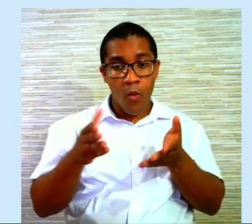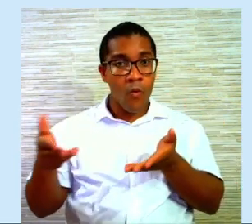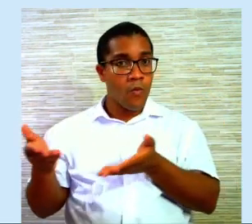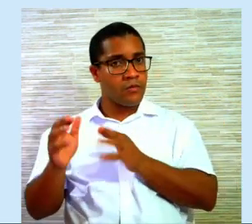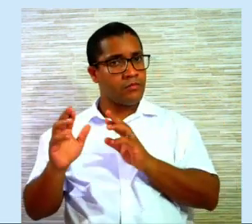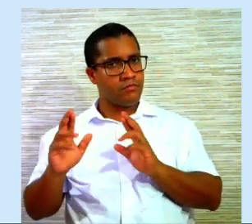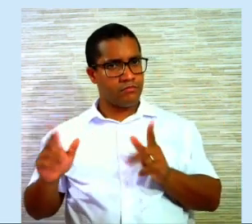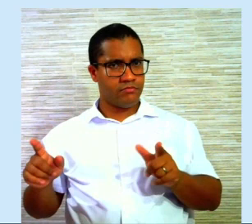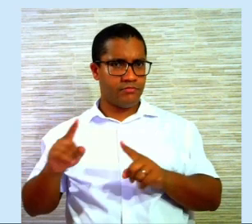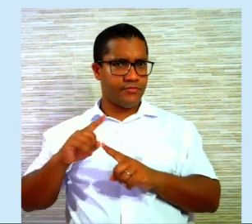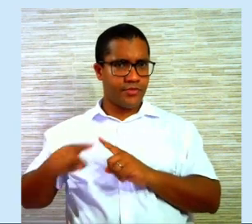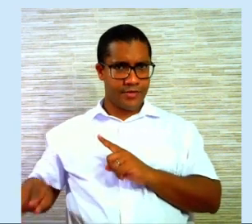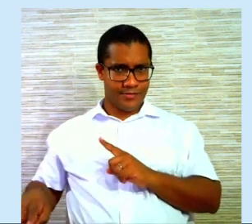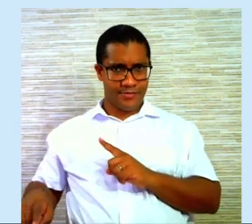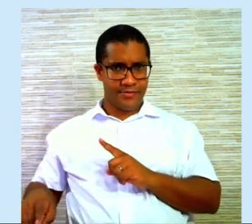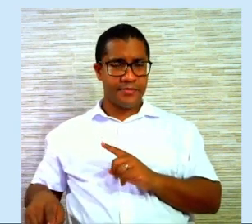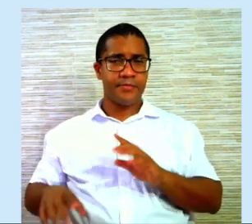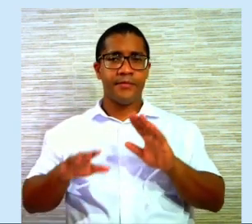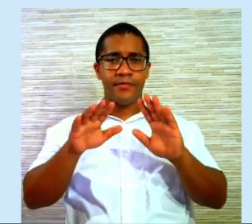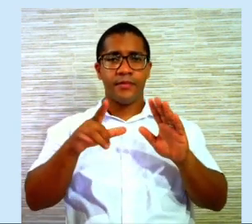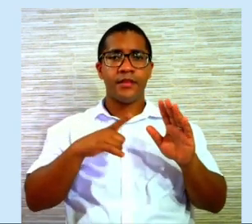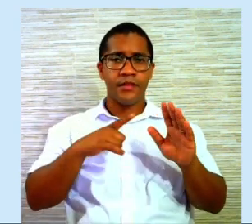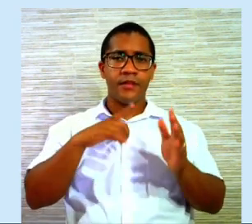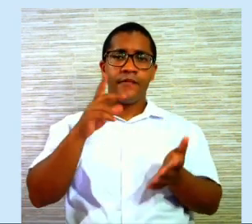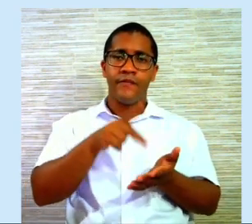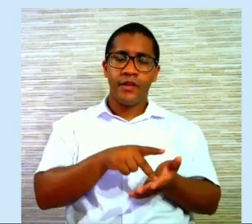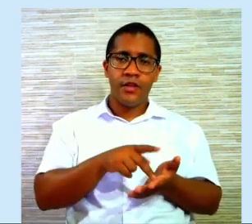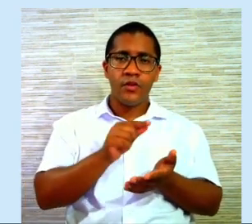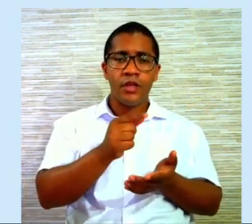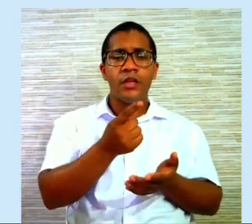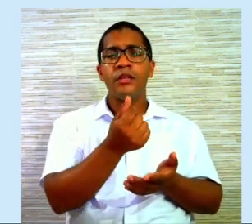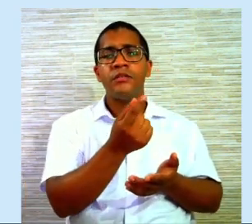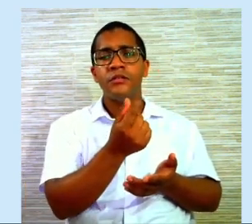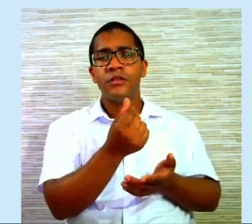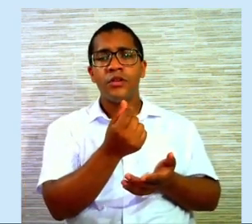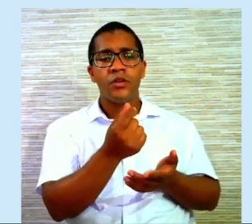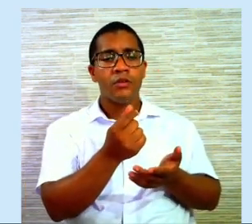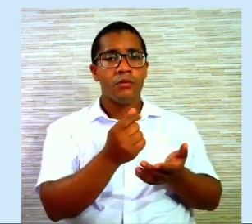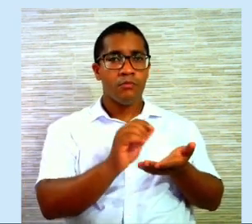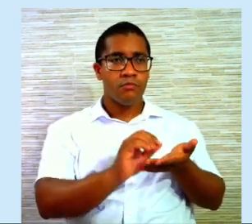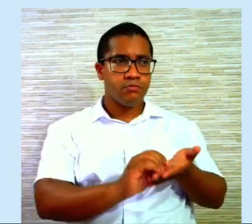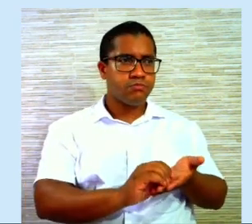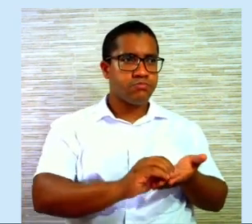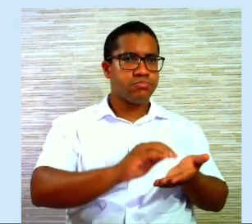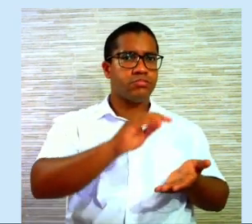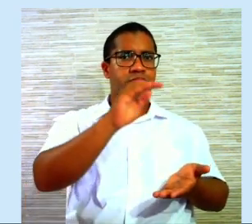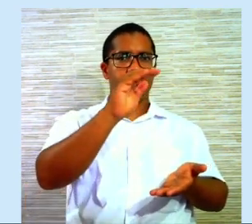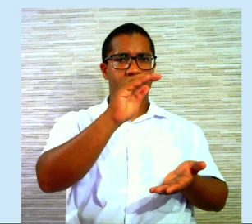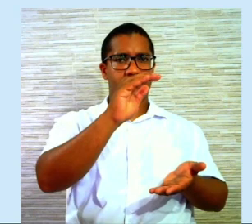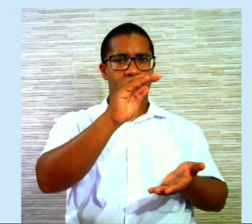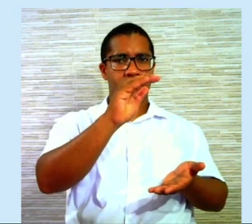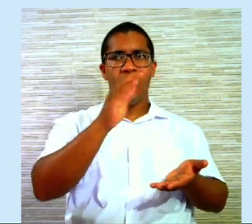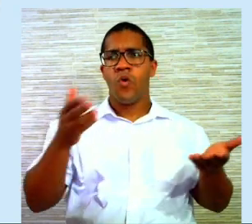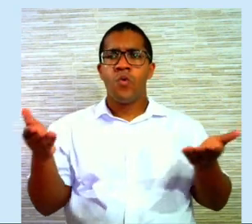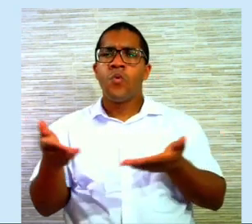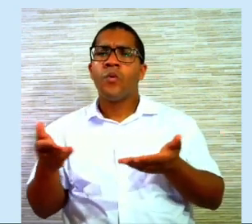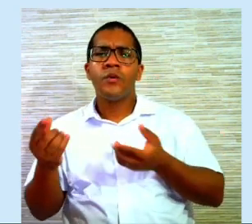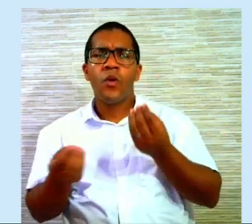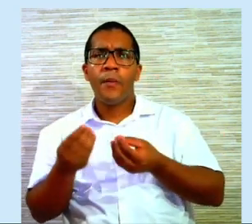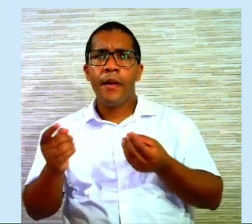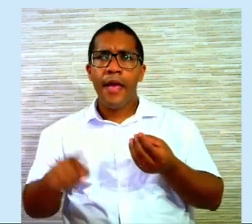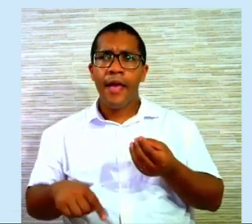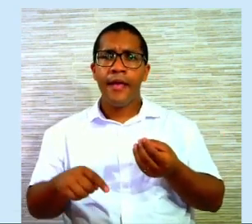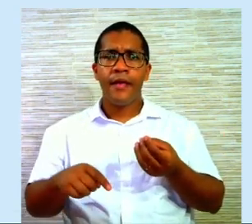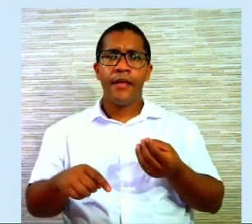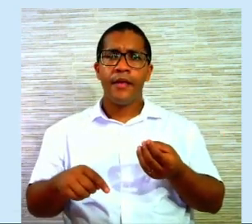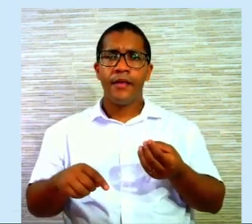não permite. Aí você tinha, na realidade, custo, né, alto, e hoje o custo é com vale